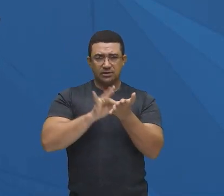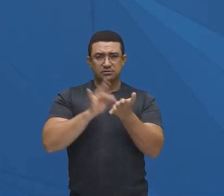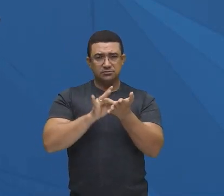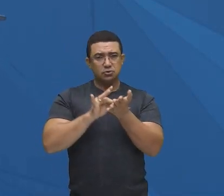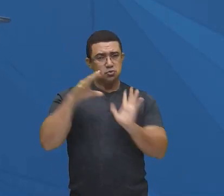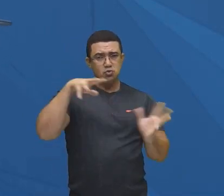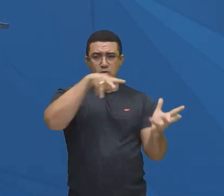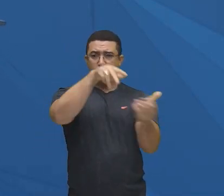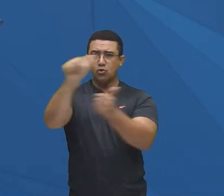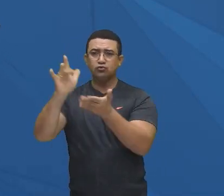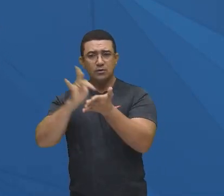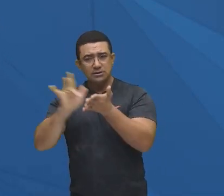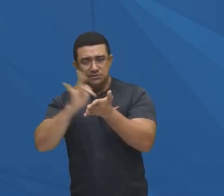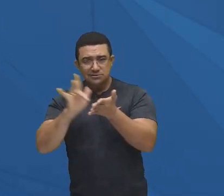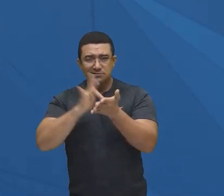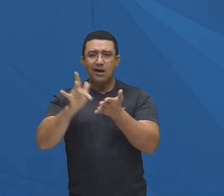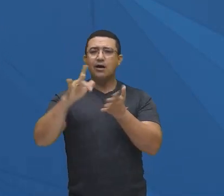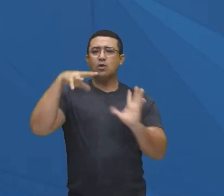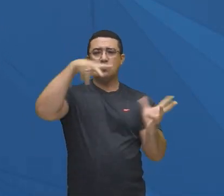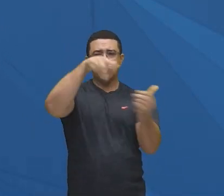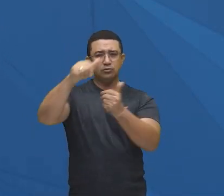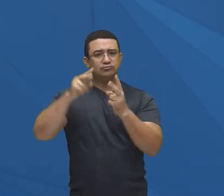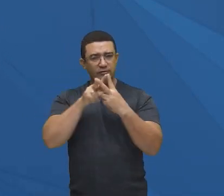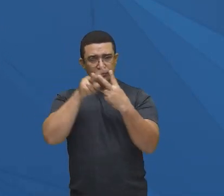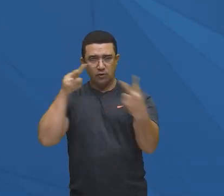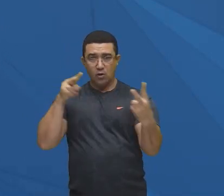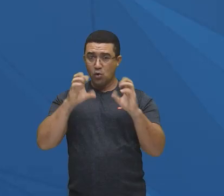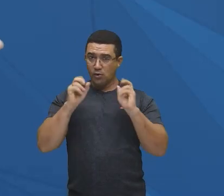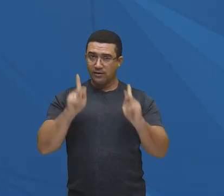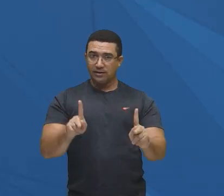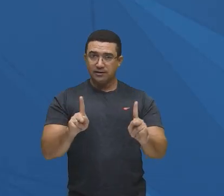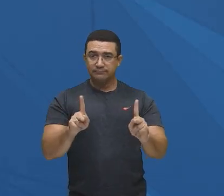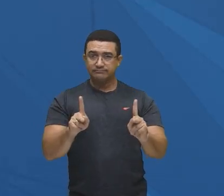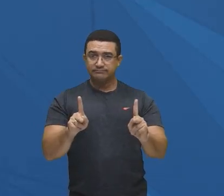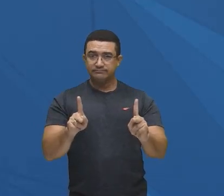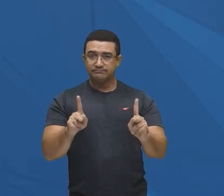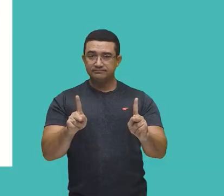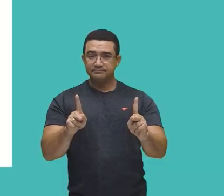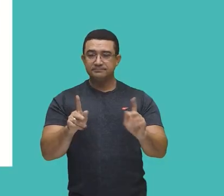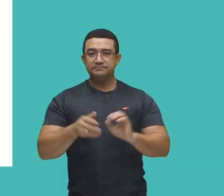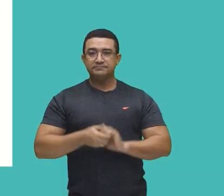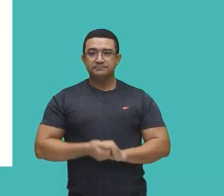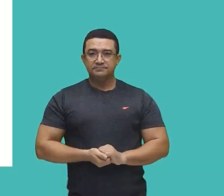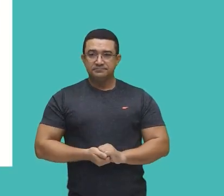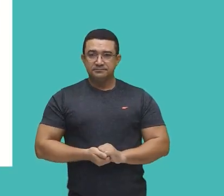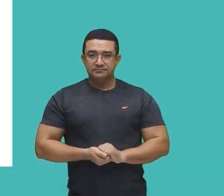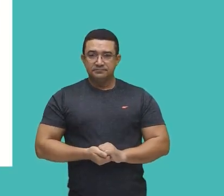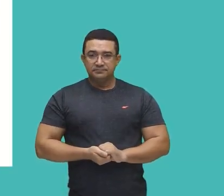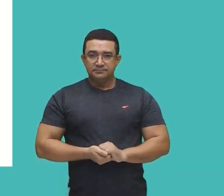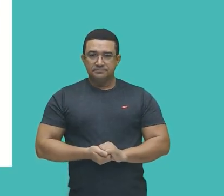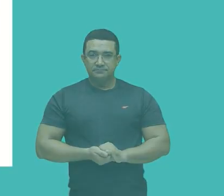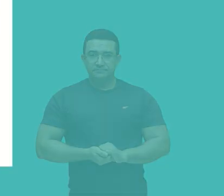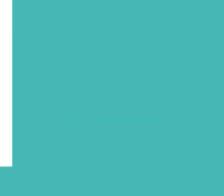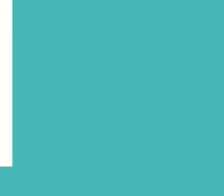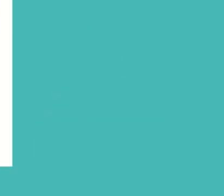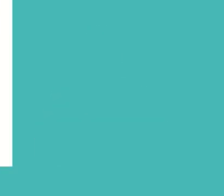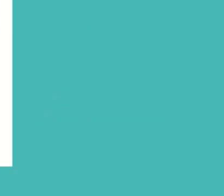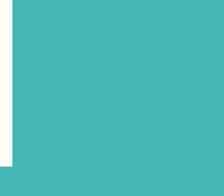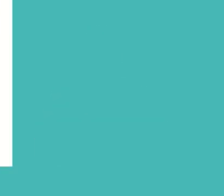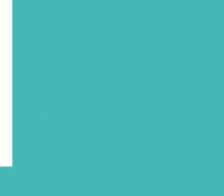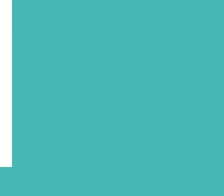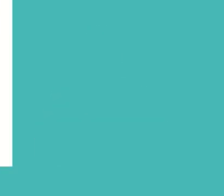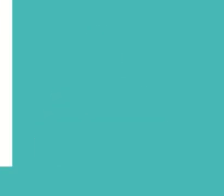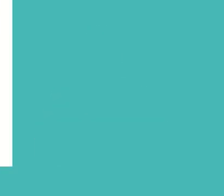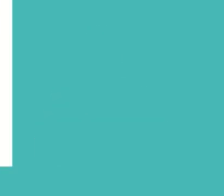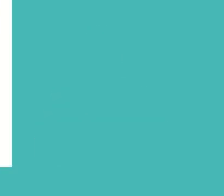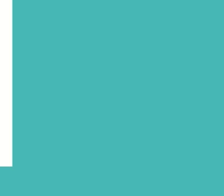mundo digital, nesse mundo virtual, tá bom? Temos aí a resposta, olha só. A maioria, olha só